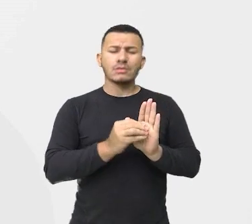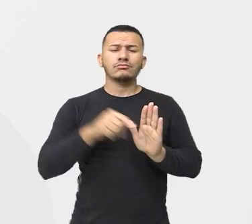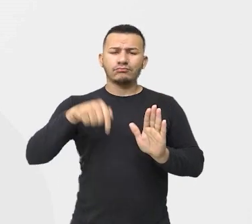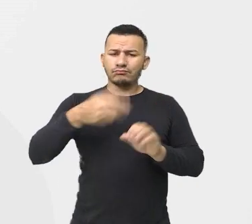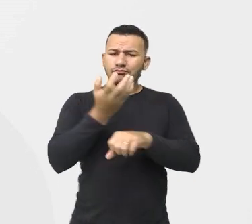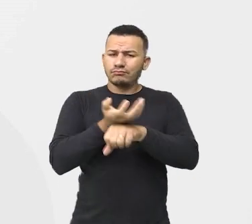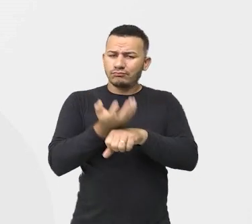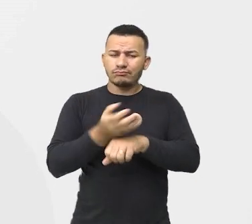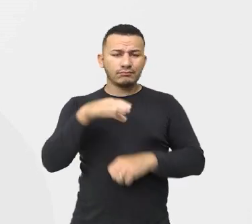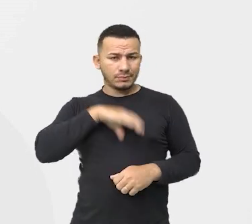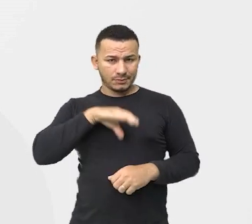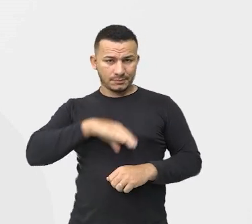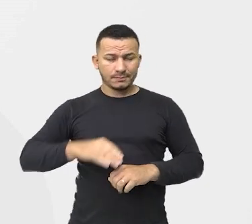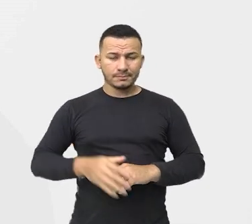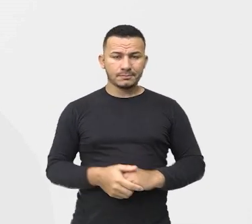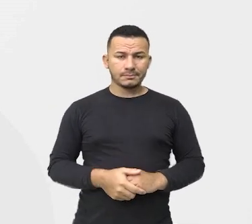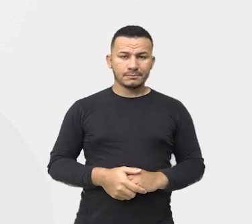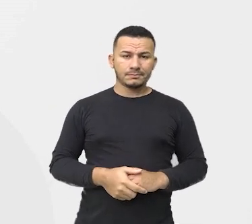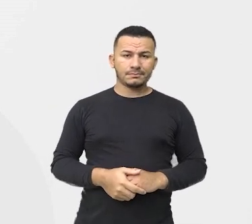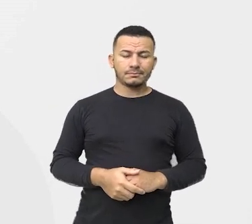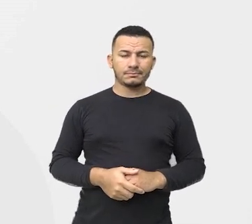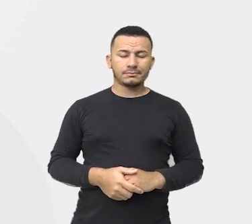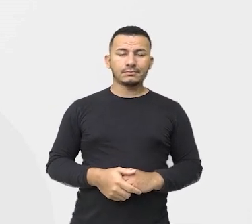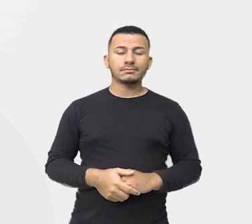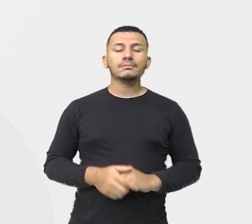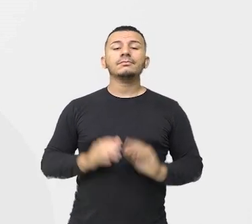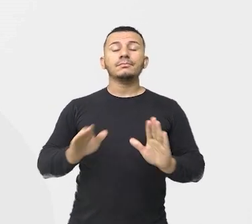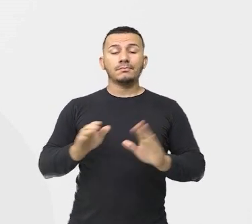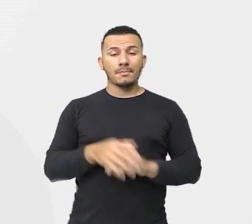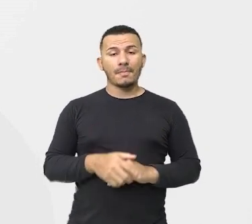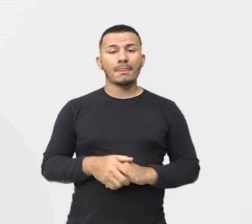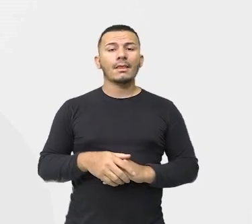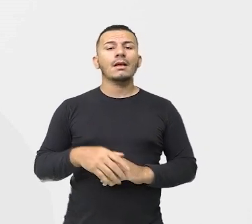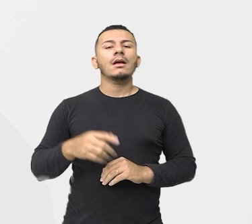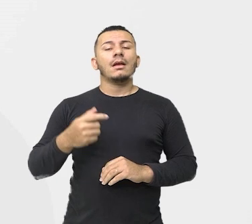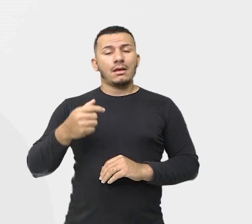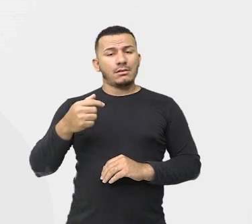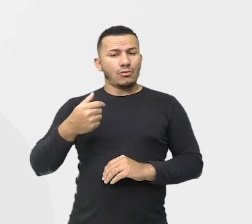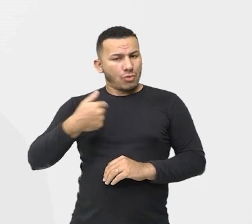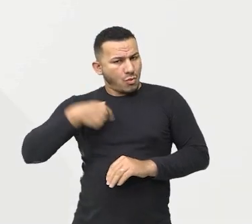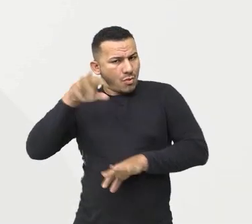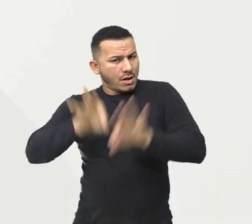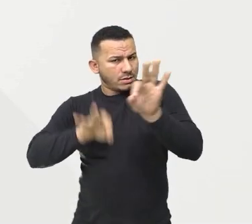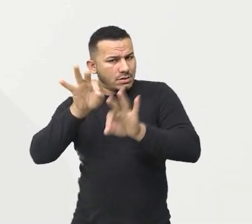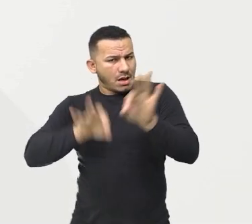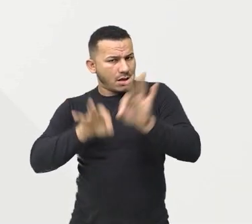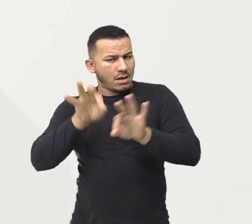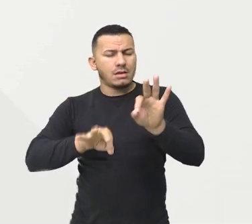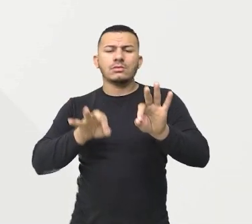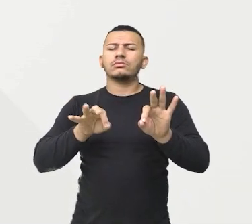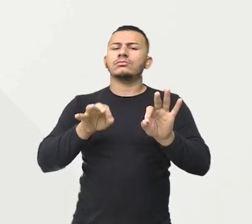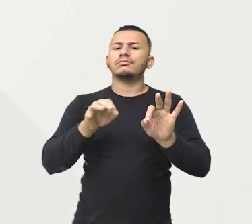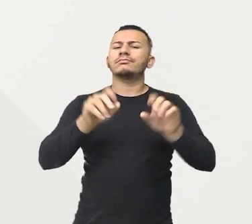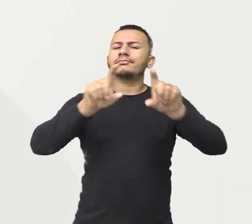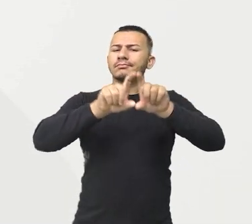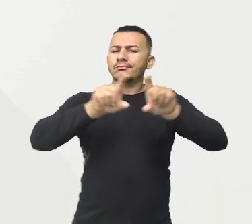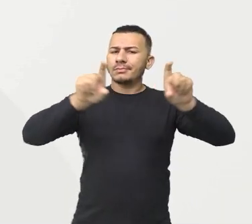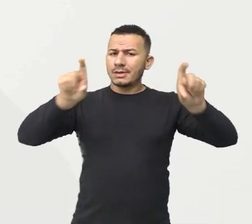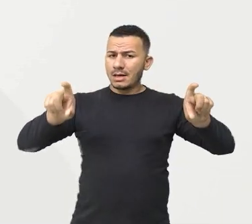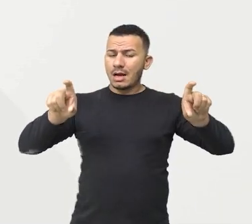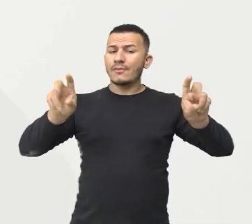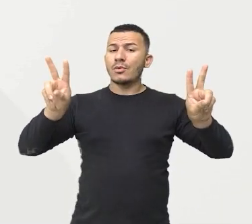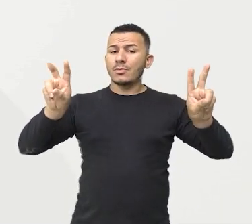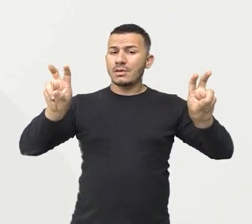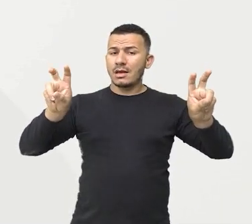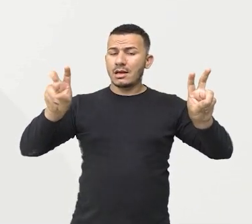portuguesa, ok? E aí a professora de vocês elaborou um parágrafo sobre esse tema,